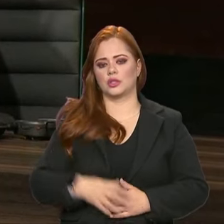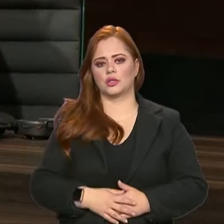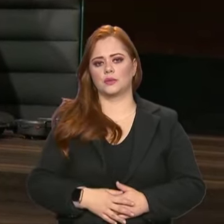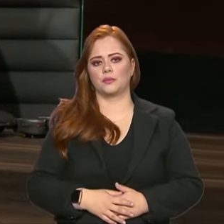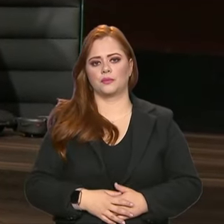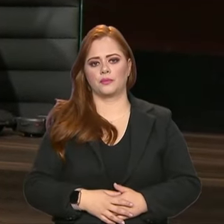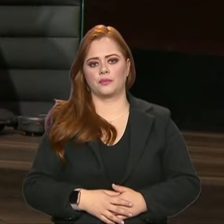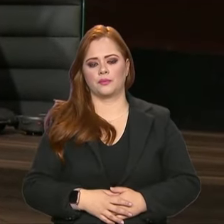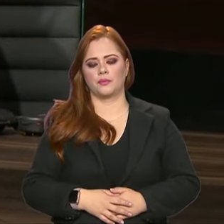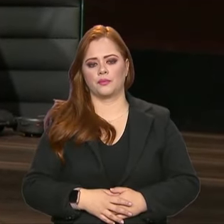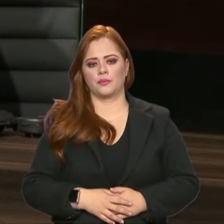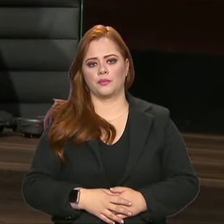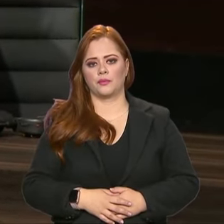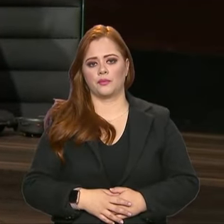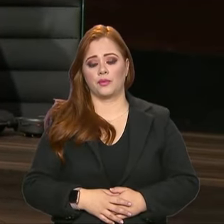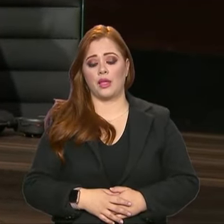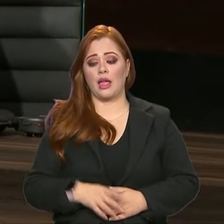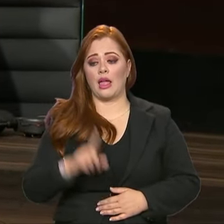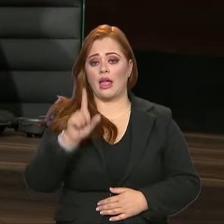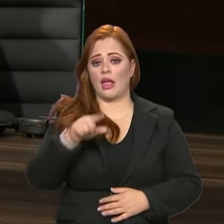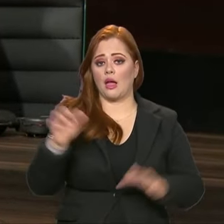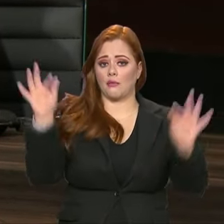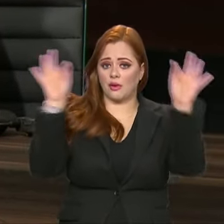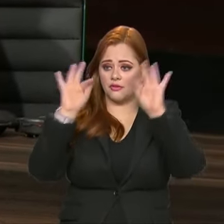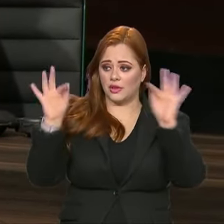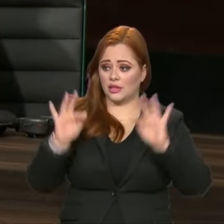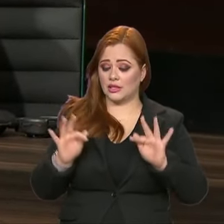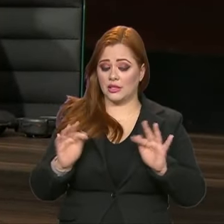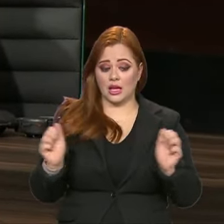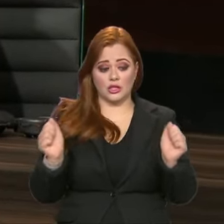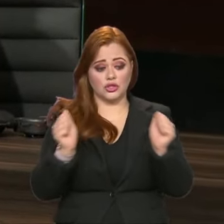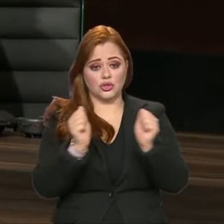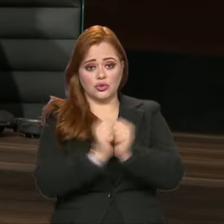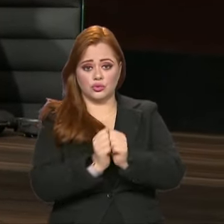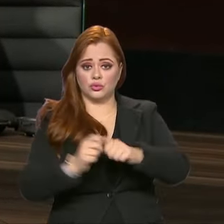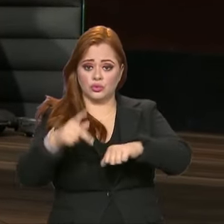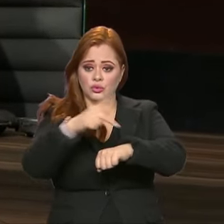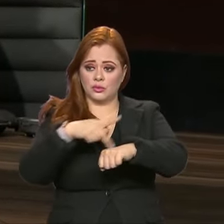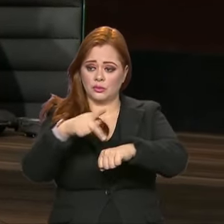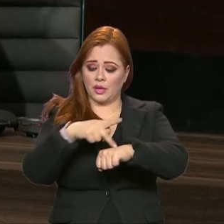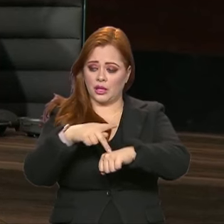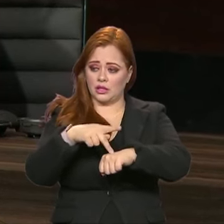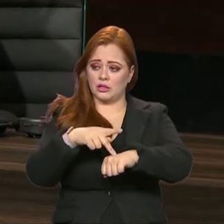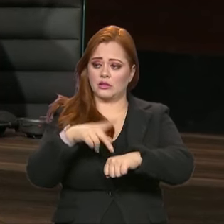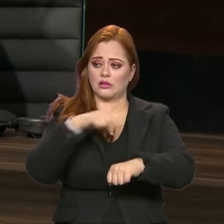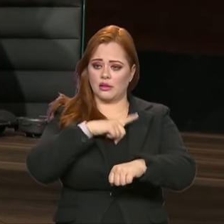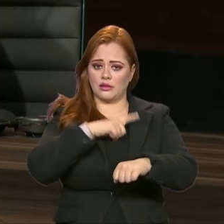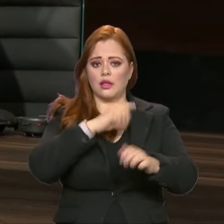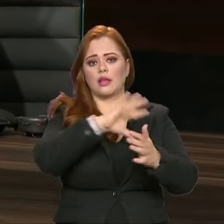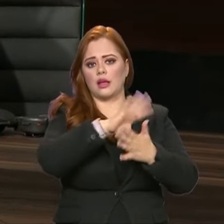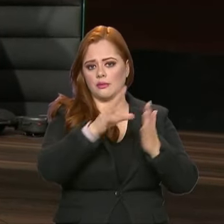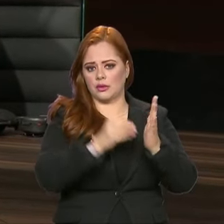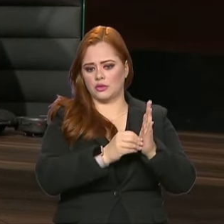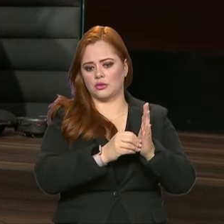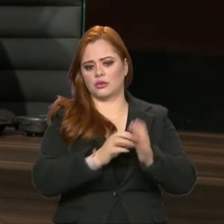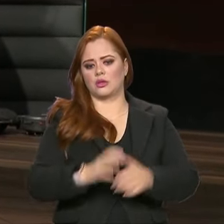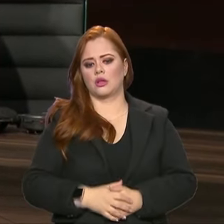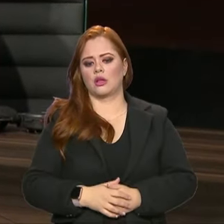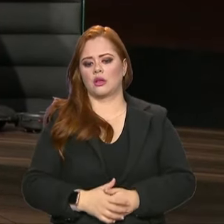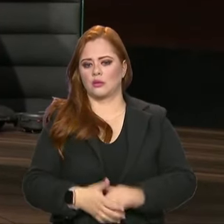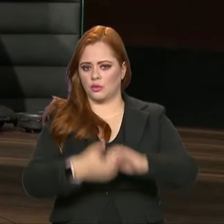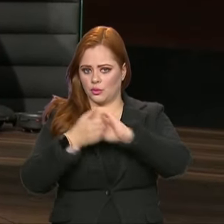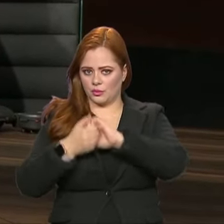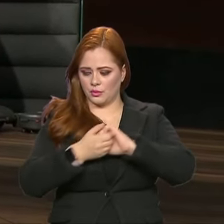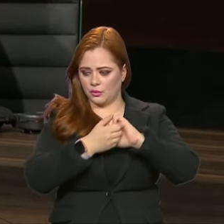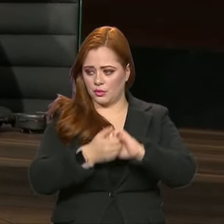Panamazonia. Panamazonia, é uma alegria vê-los juntos aqui. Sinceramente, meu cumprimento em nome da